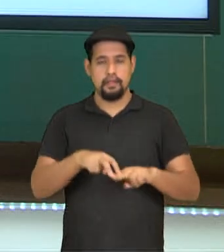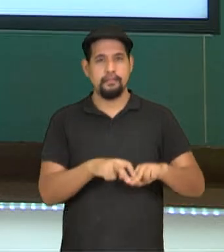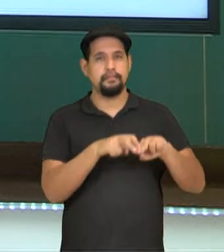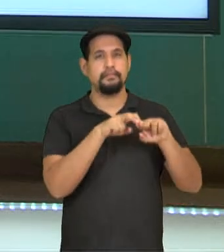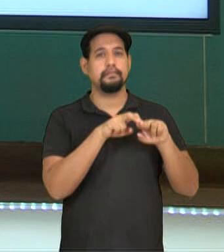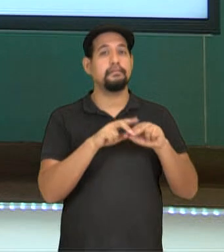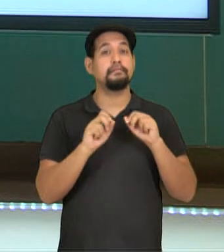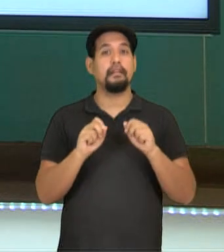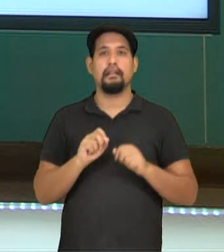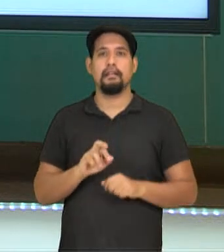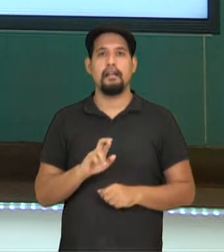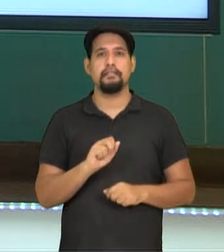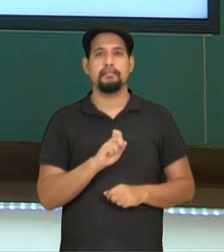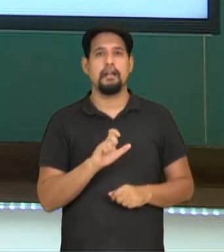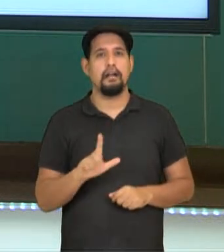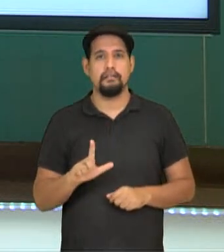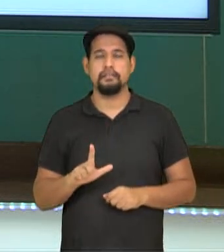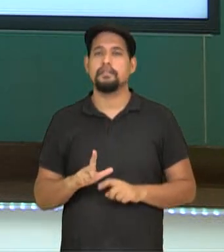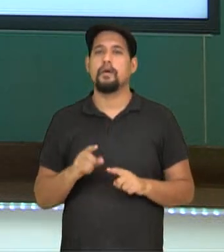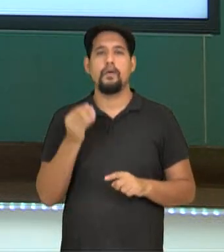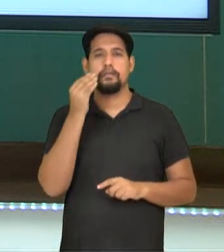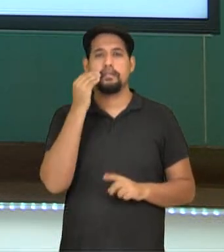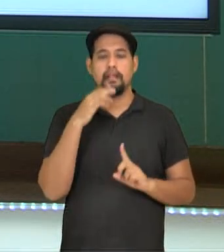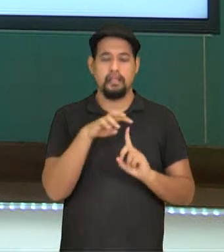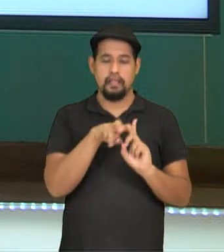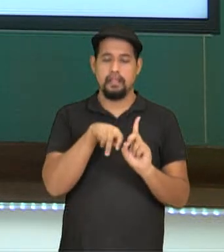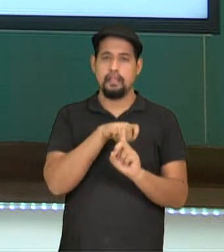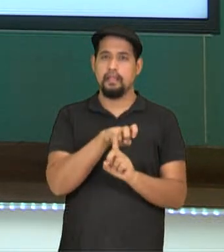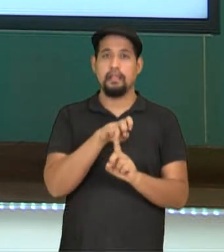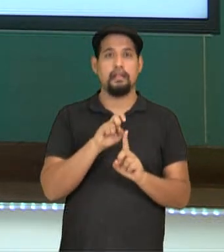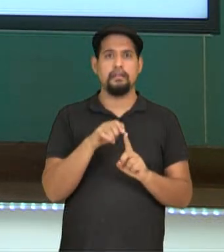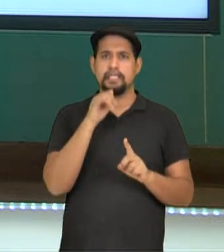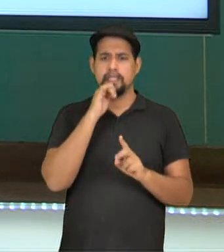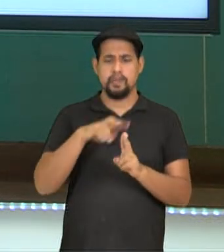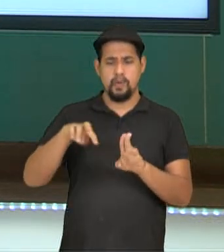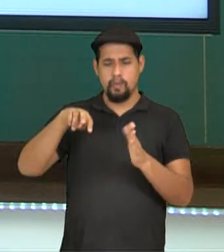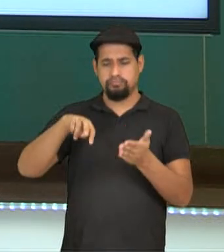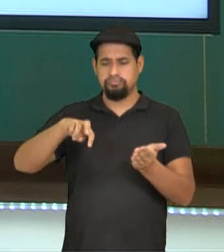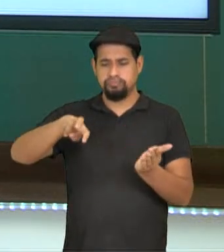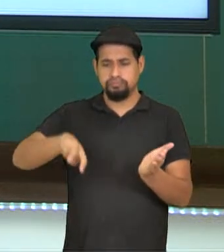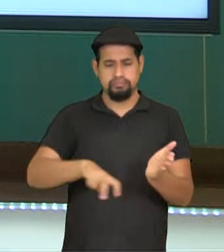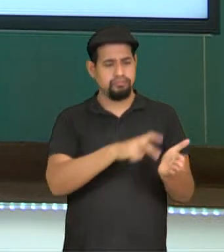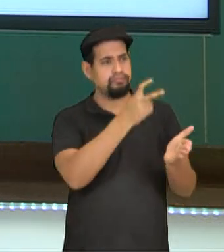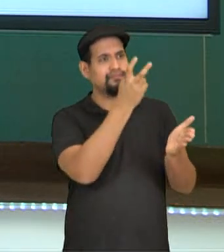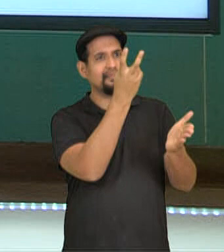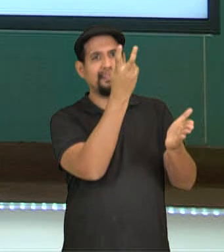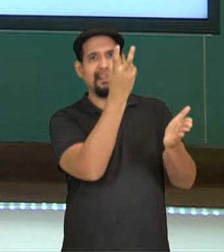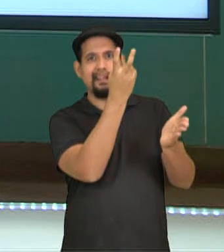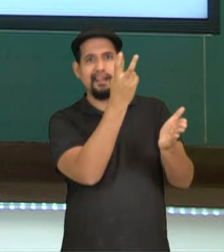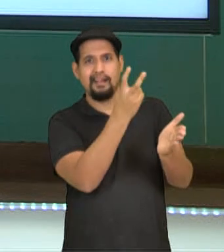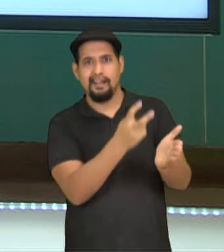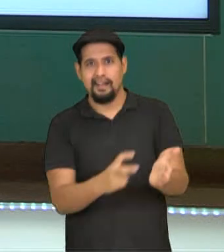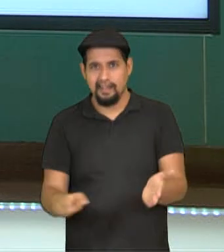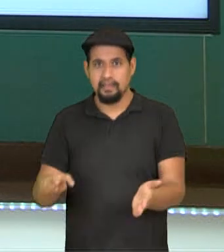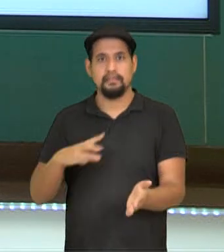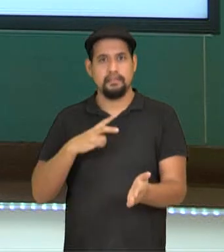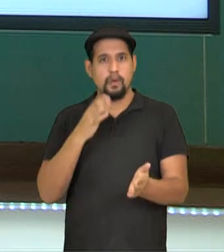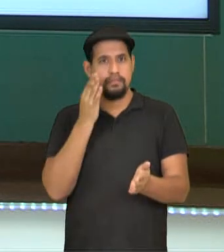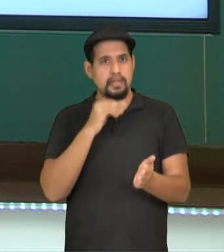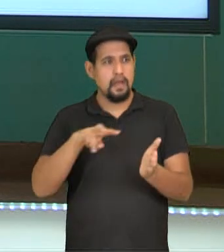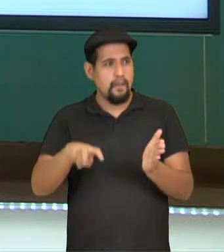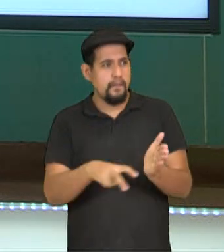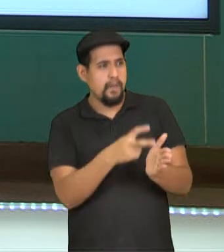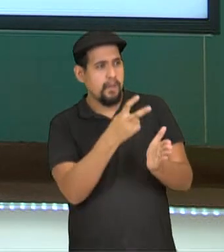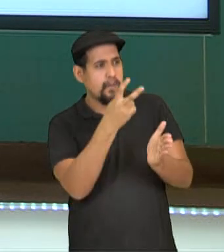mais radical, onde as manobras aéreas, principalmente a altura que o skatista consegue chegar, também